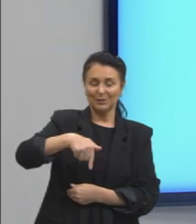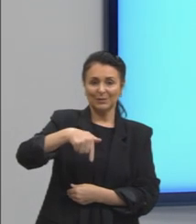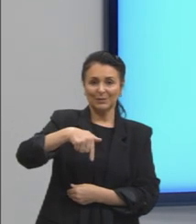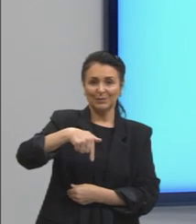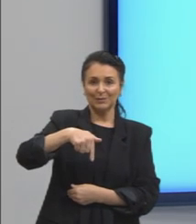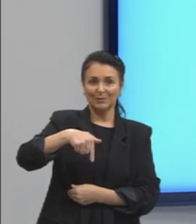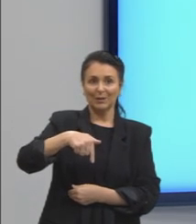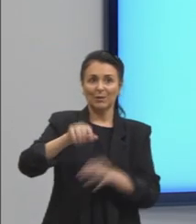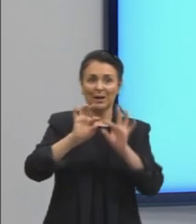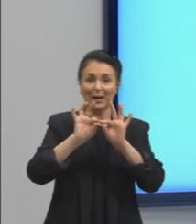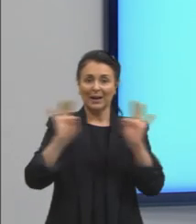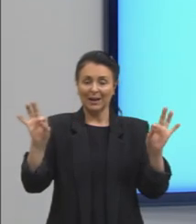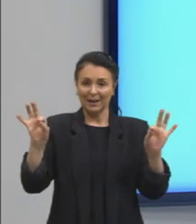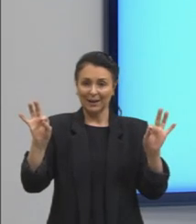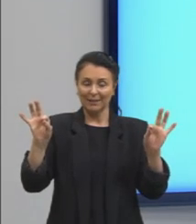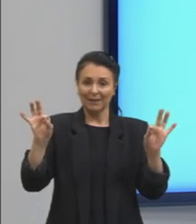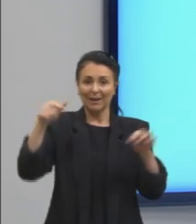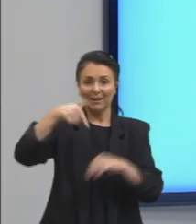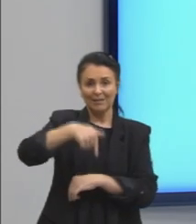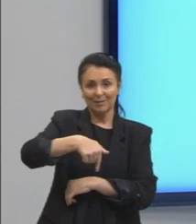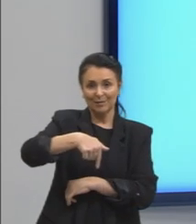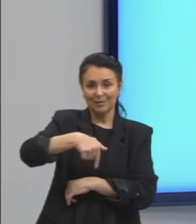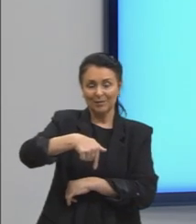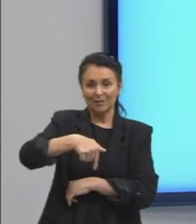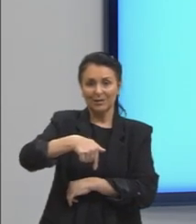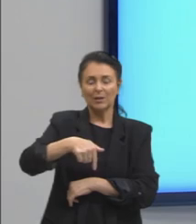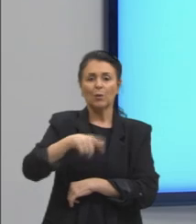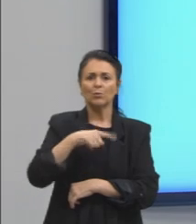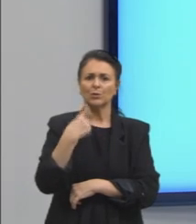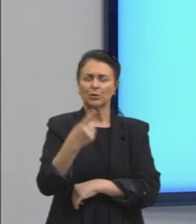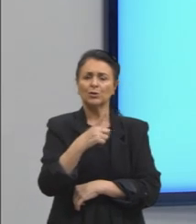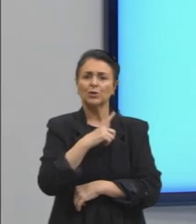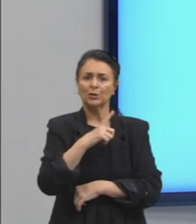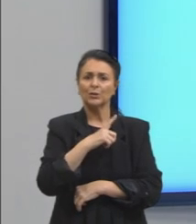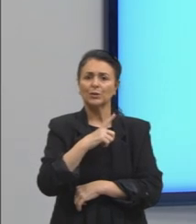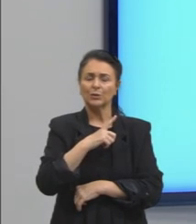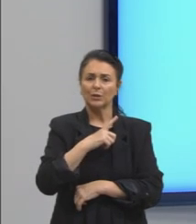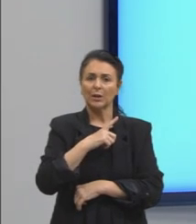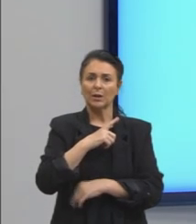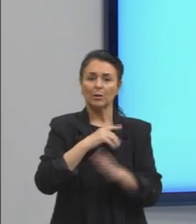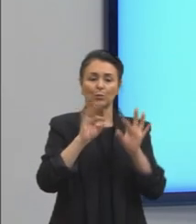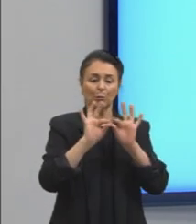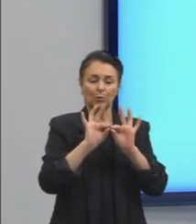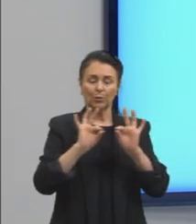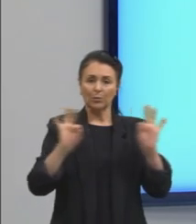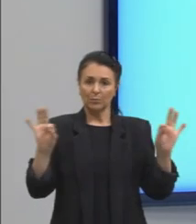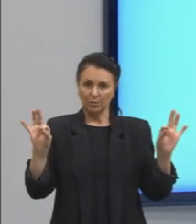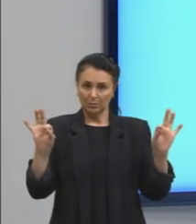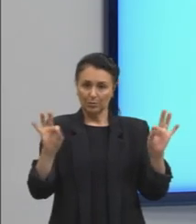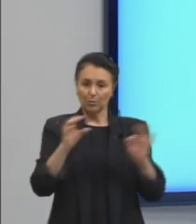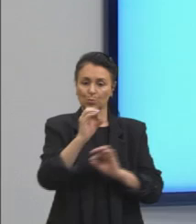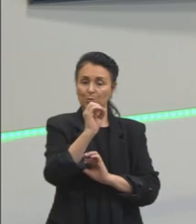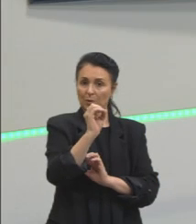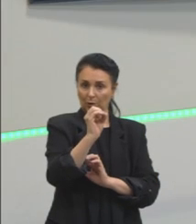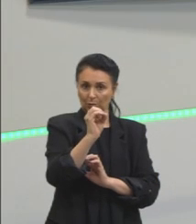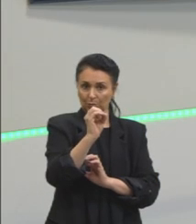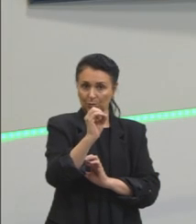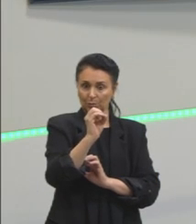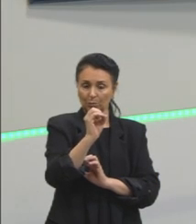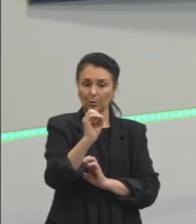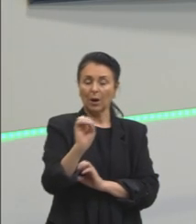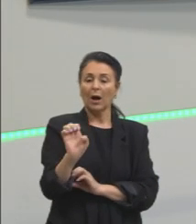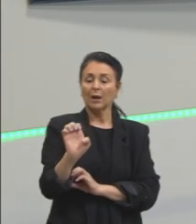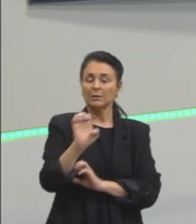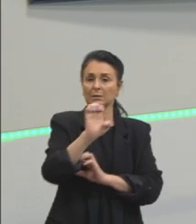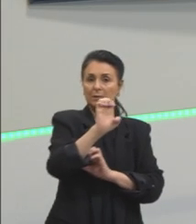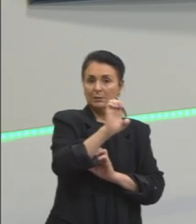reta real a resta real uma reta Então hoje a gente dispõe de forma horizontal definir o zero ali à